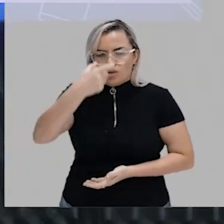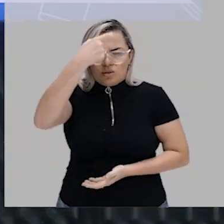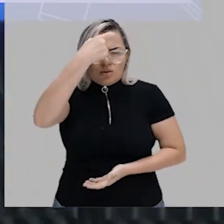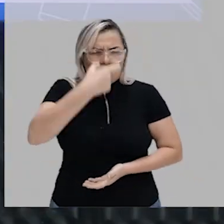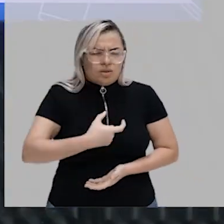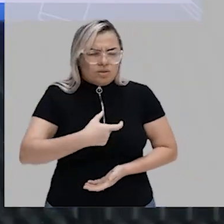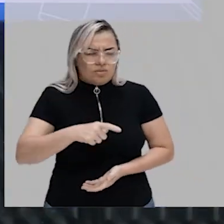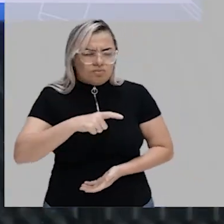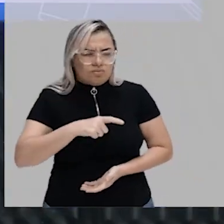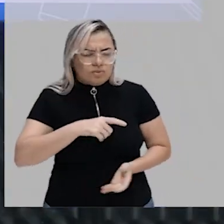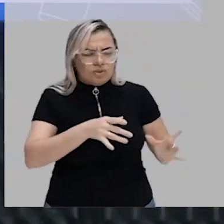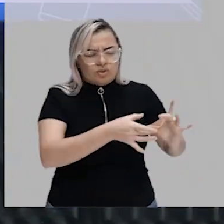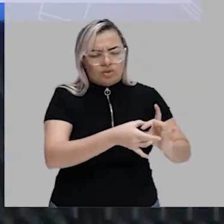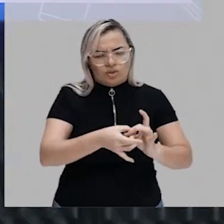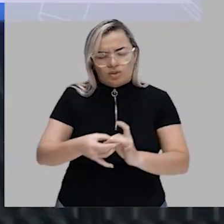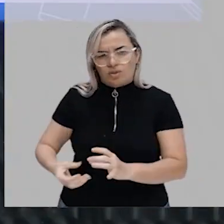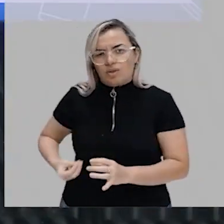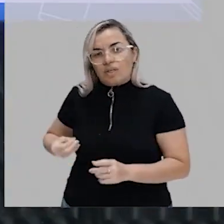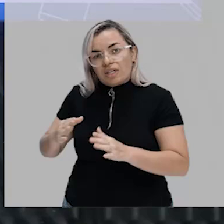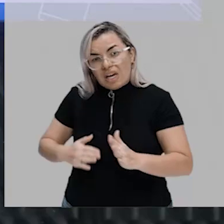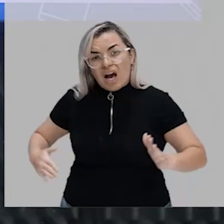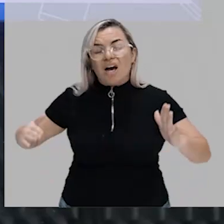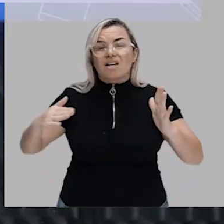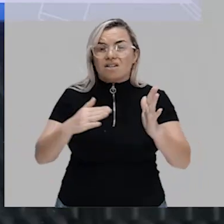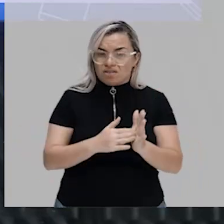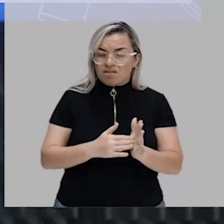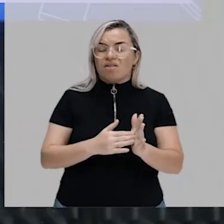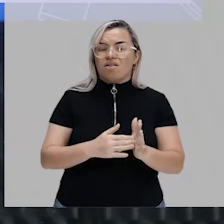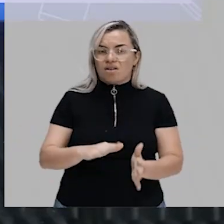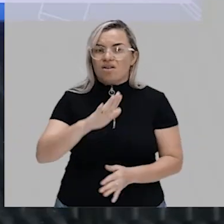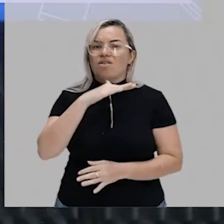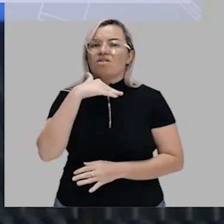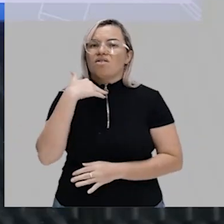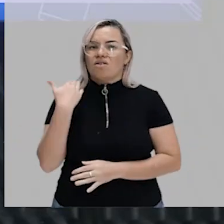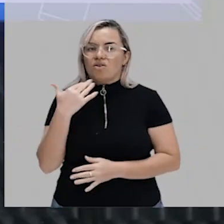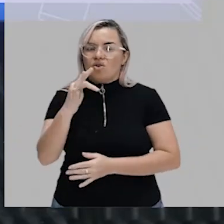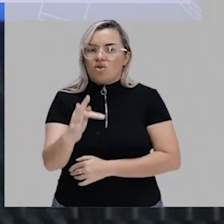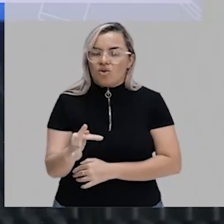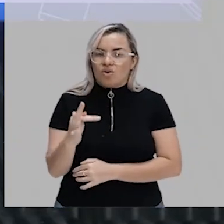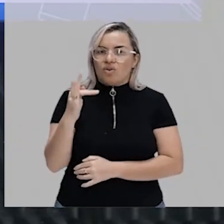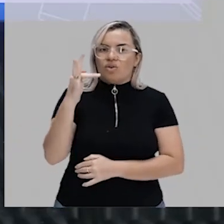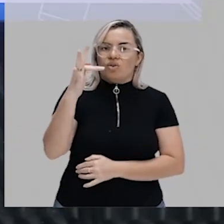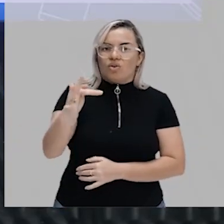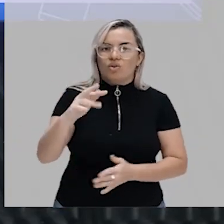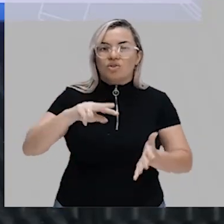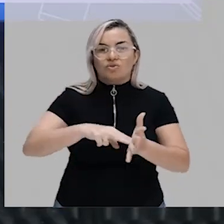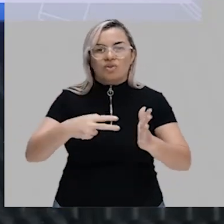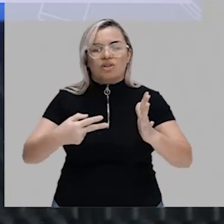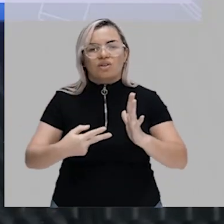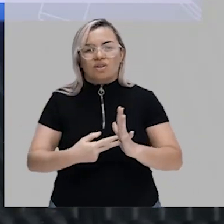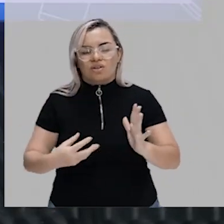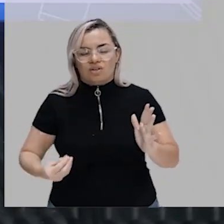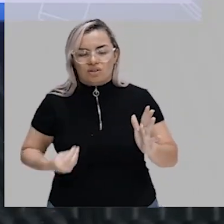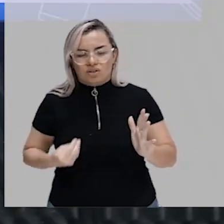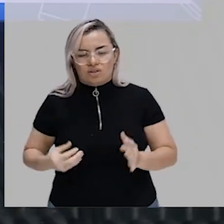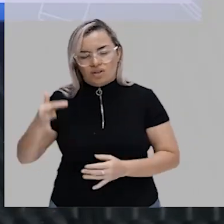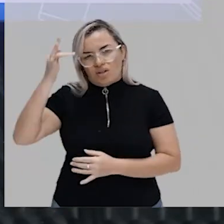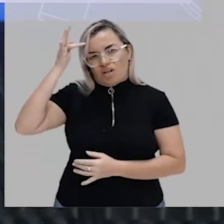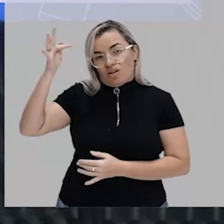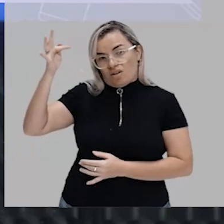existência, até mesmo a sua morte, o seu destino, o sentido da sua vida, a filosofia tem um